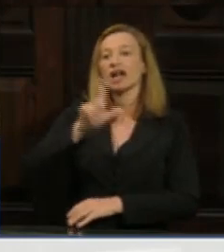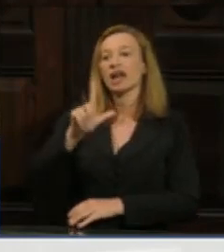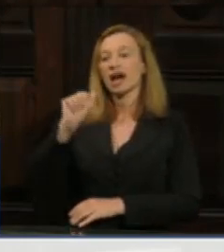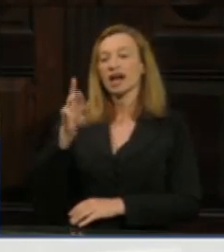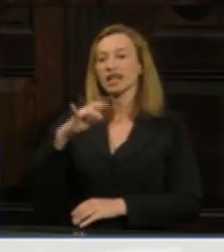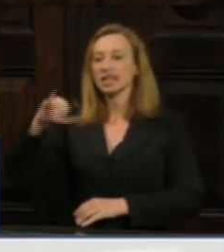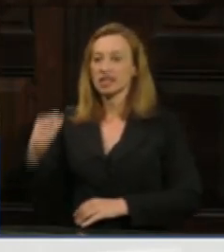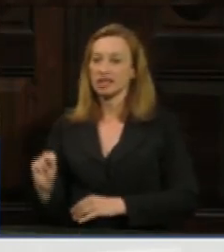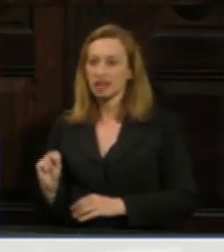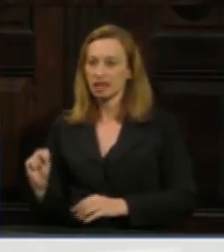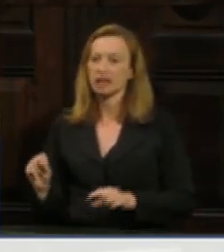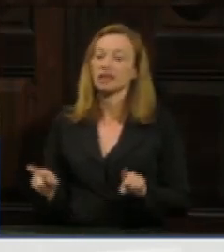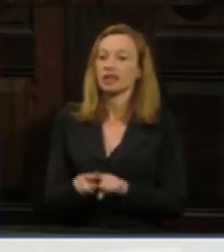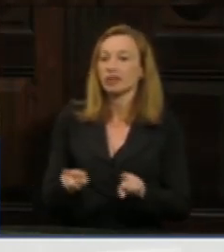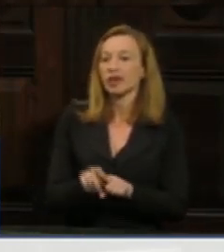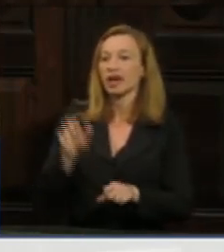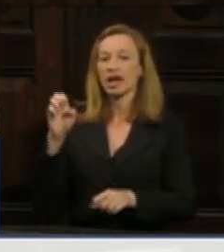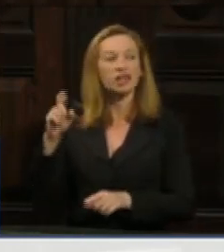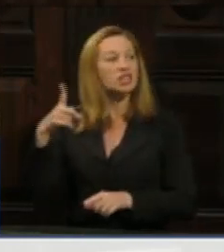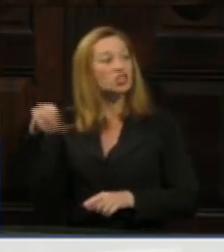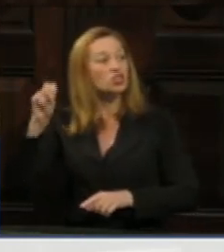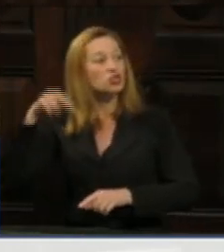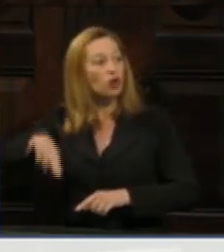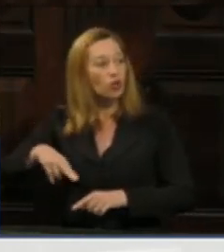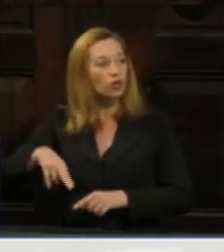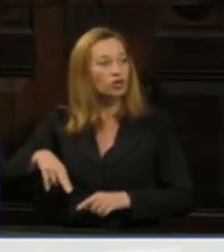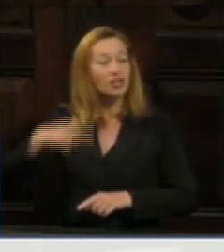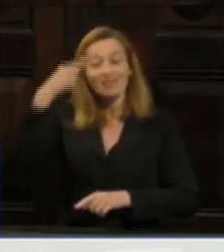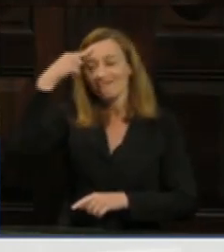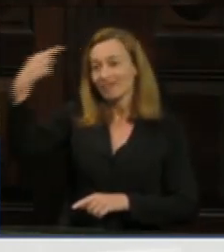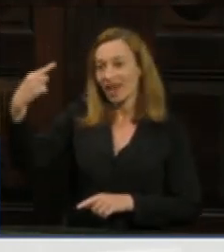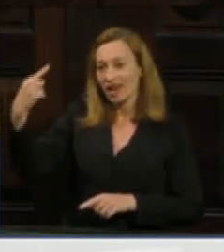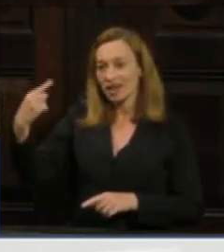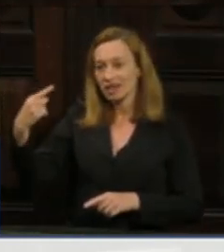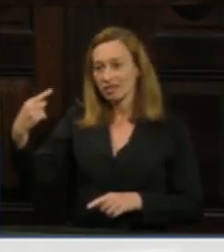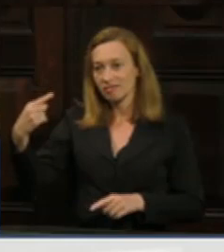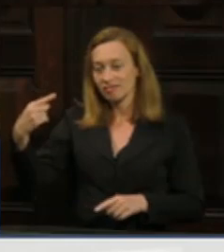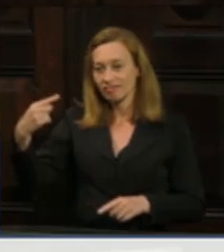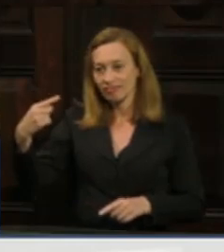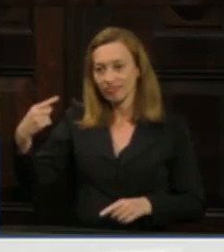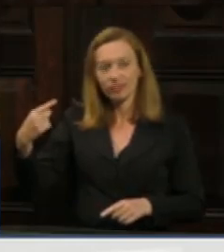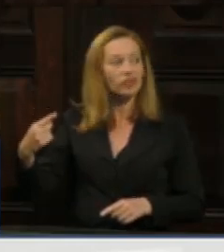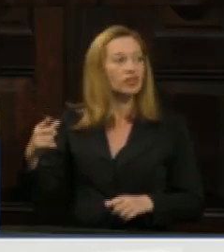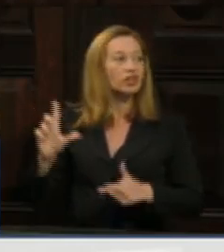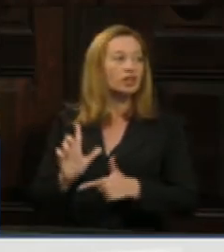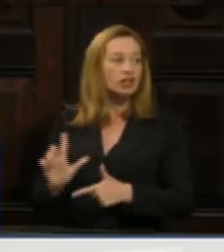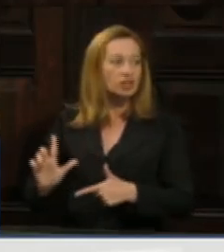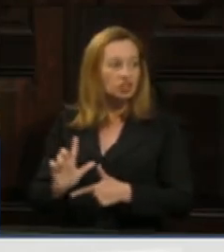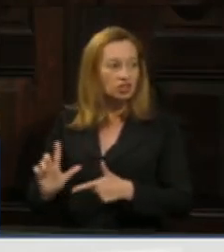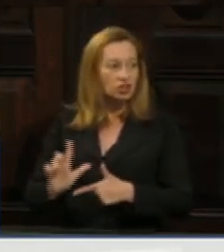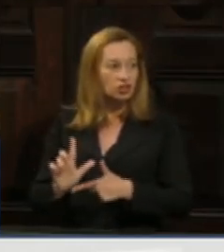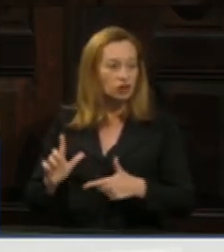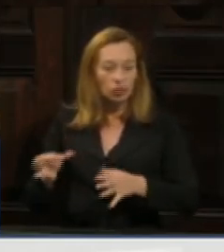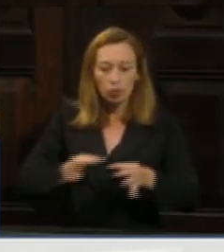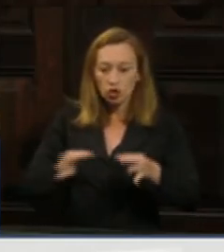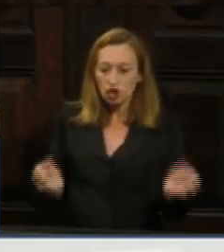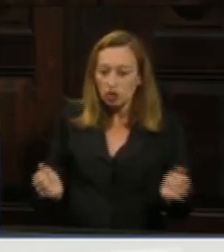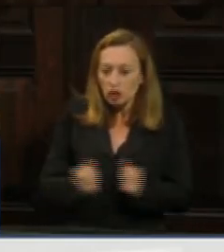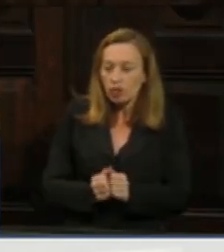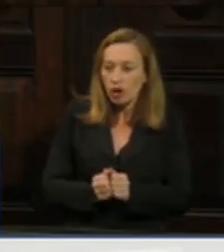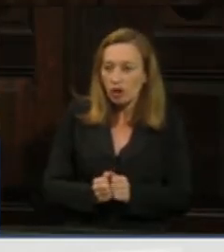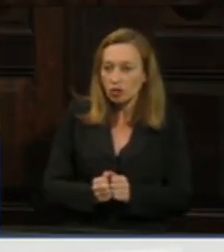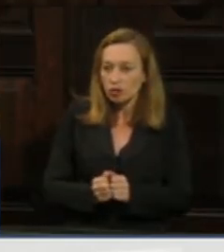Legislaqui, onde, através das ferramentas modernas, através da internet, a população possa apresentar